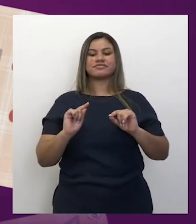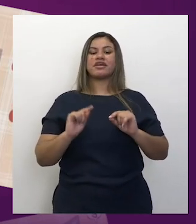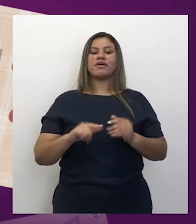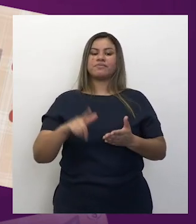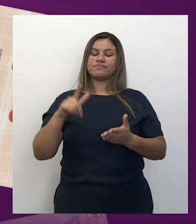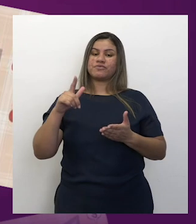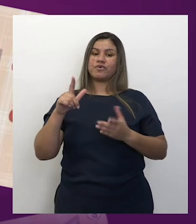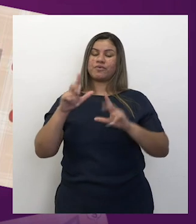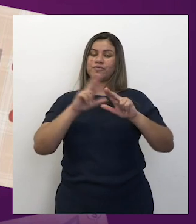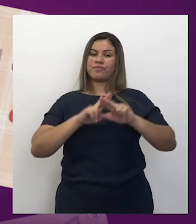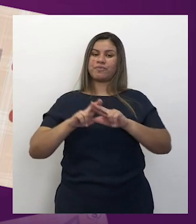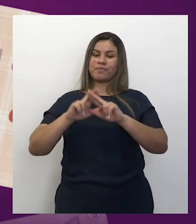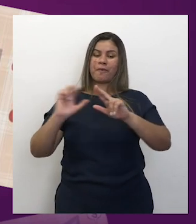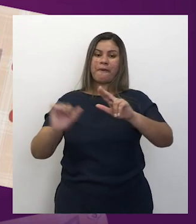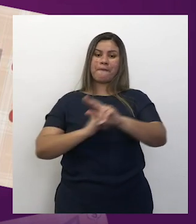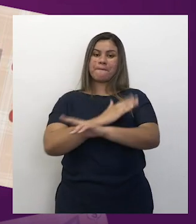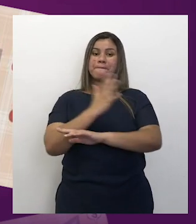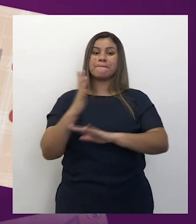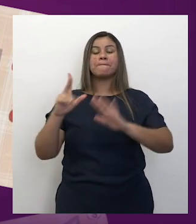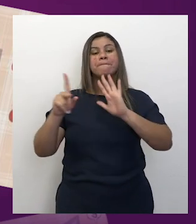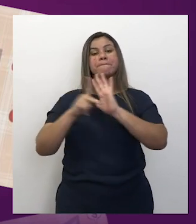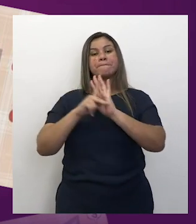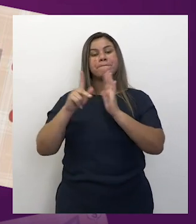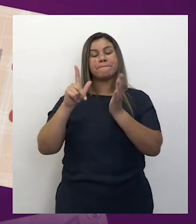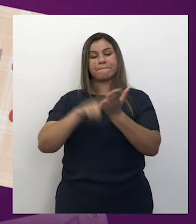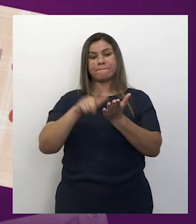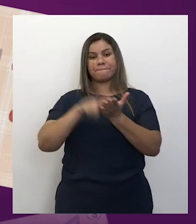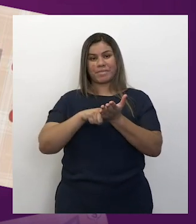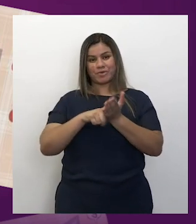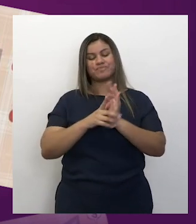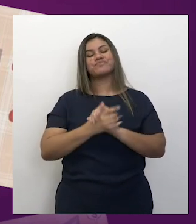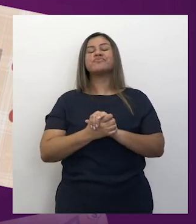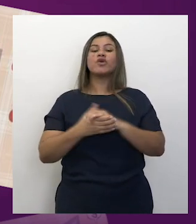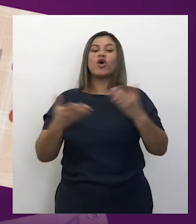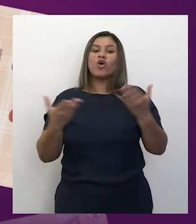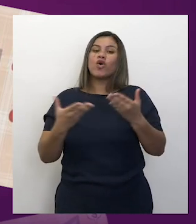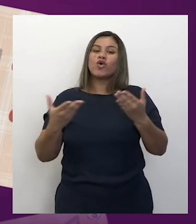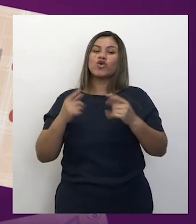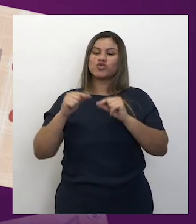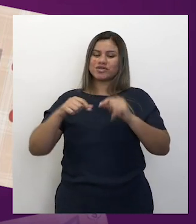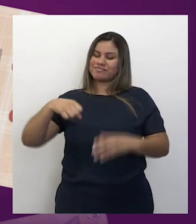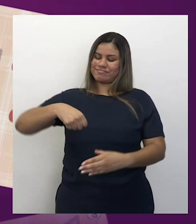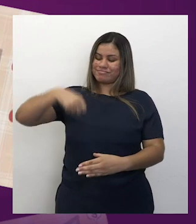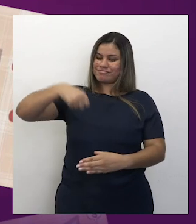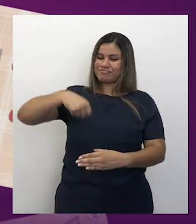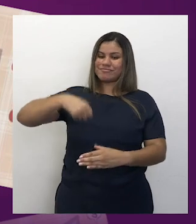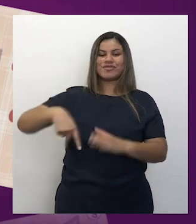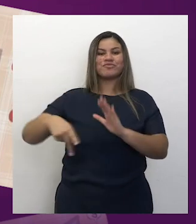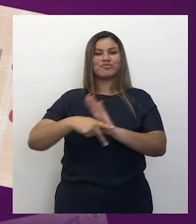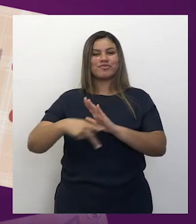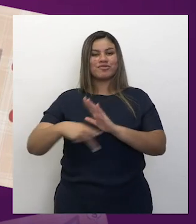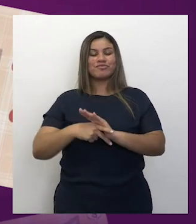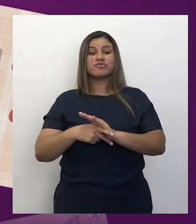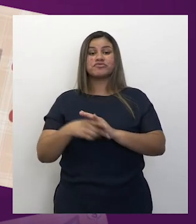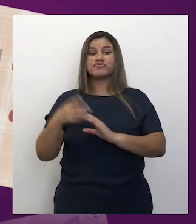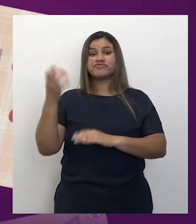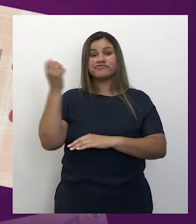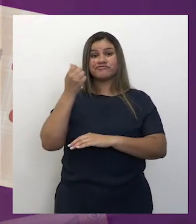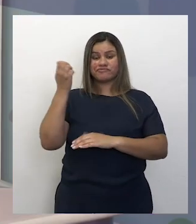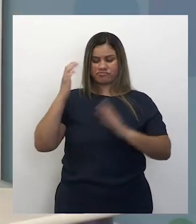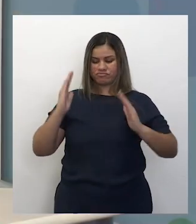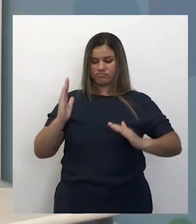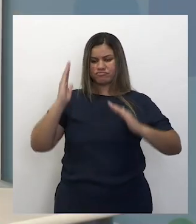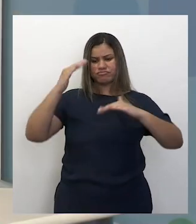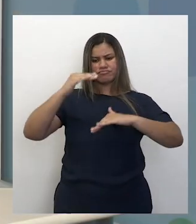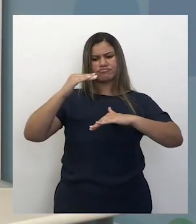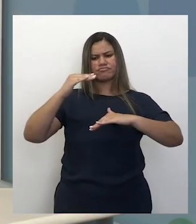ecopapelaria, né? E a nossa ecopapelaria, hoje nós vamos fazer uma sacolinha de presente de embalagem de leite. Bora lá entender como é